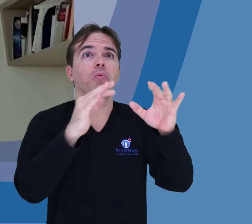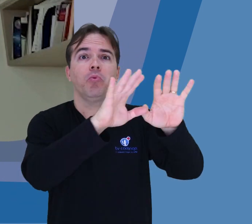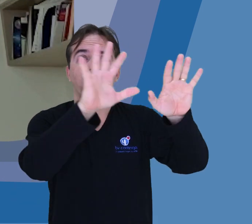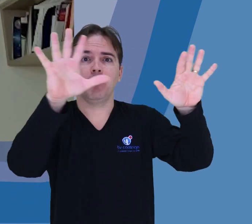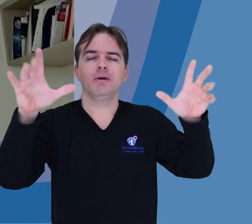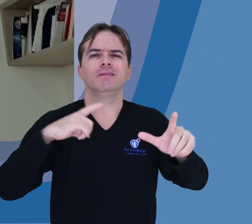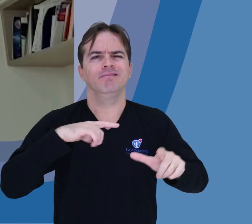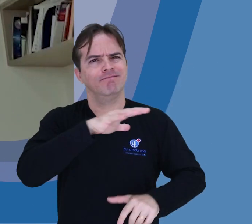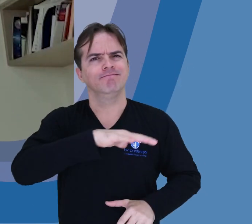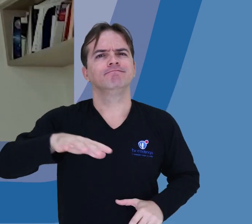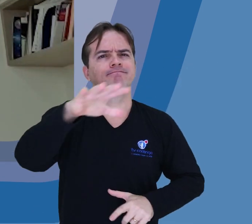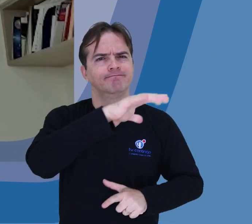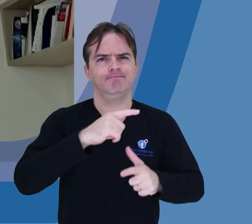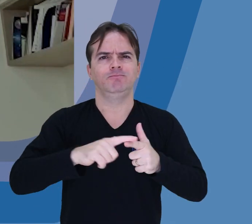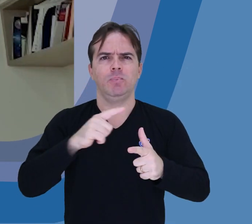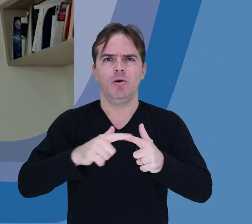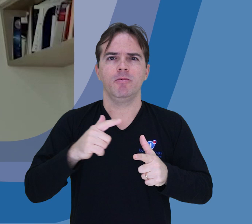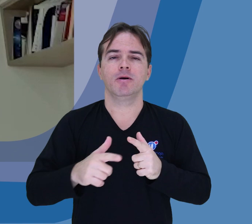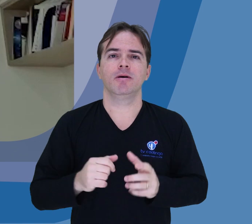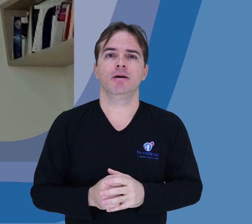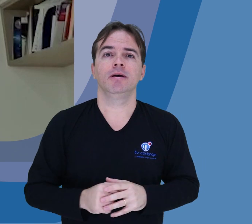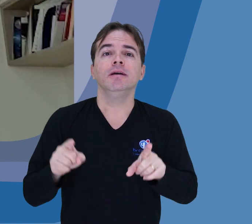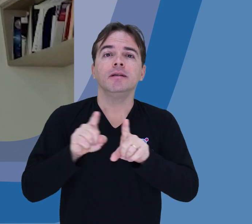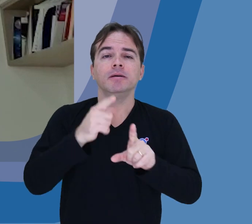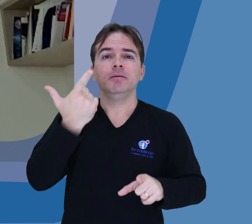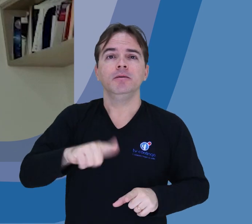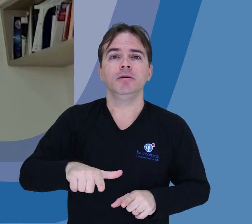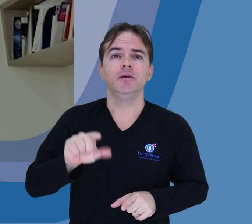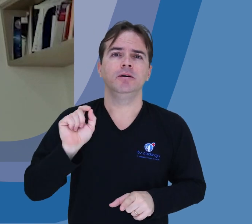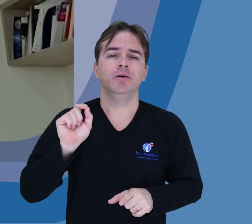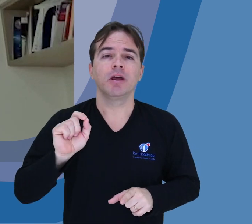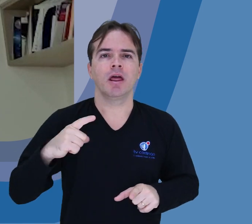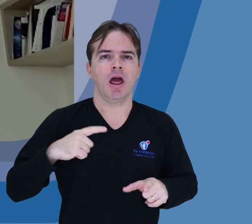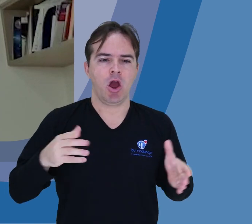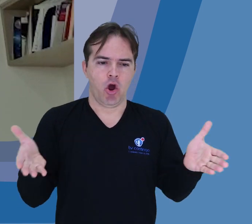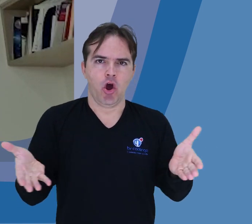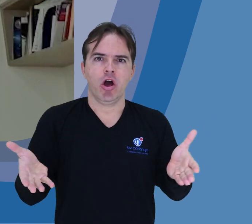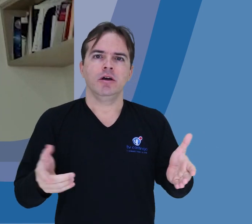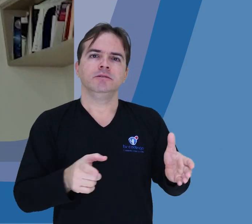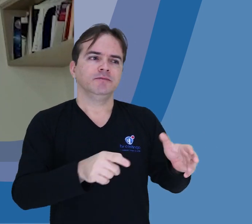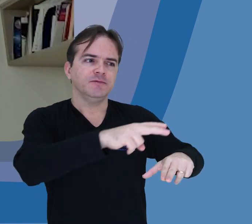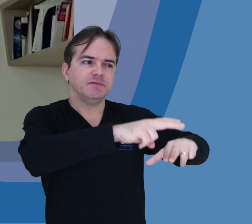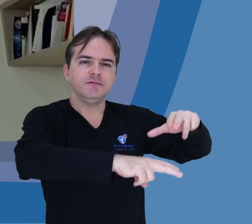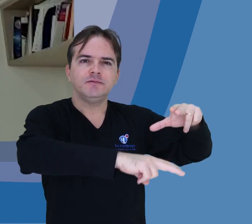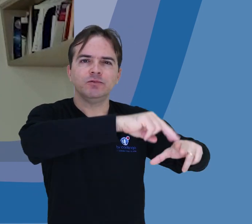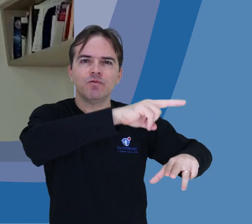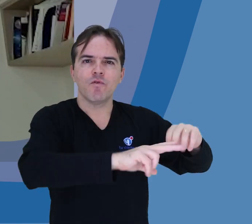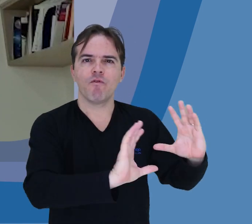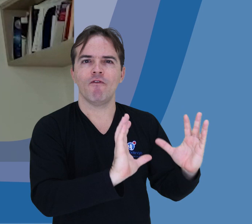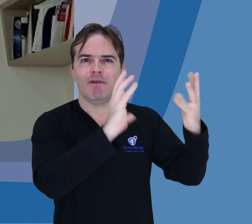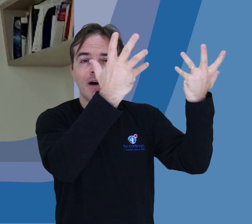região além disso é um período também por conta das festas juninas e que existe um aumento